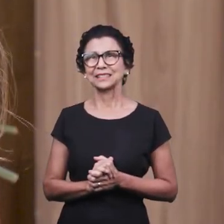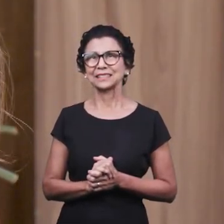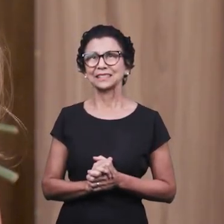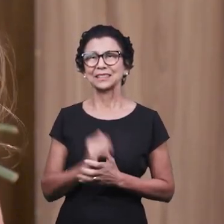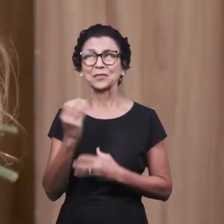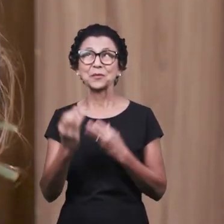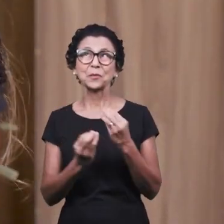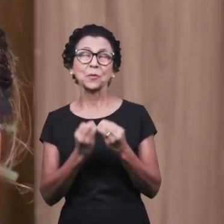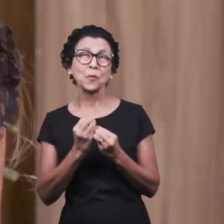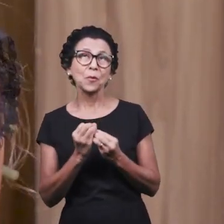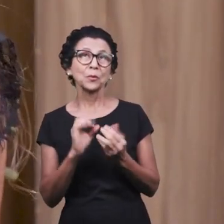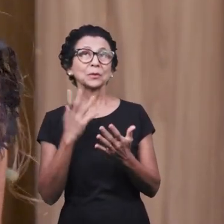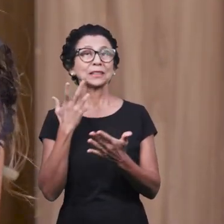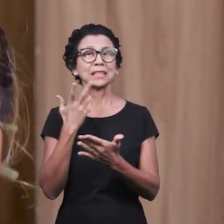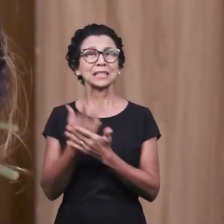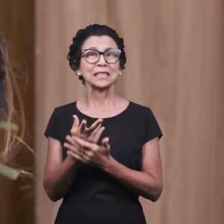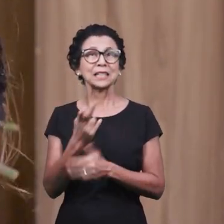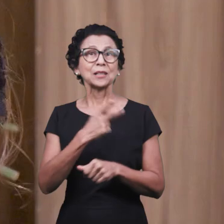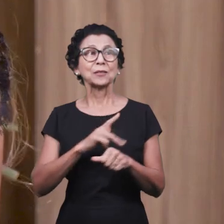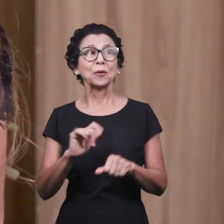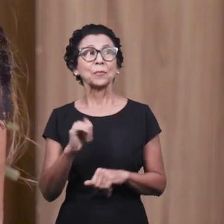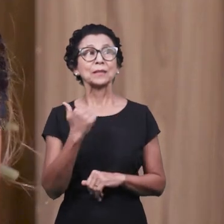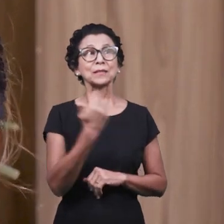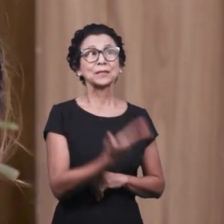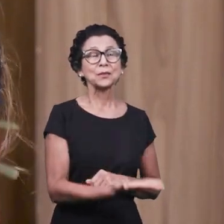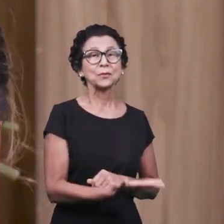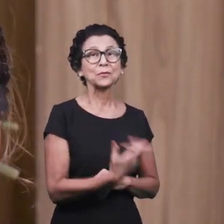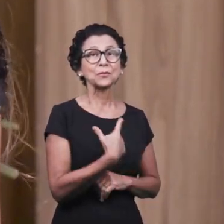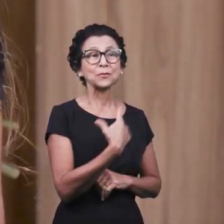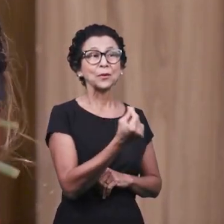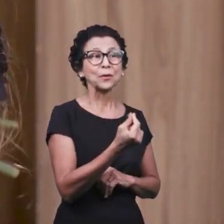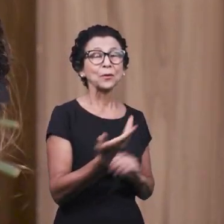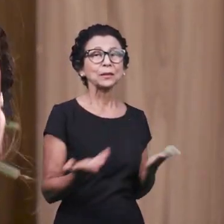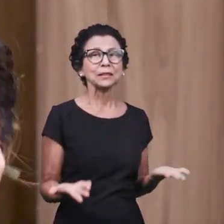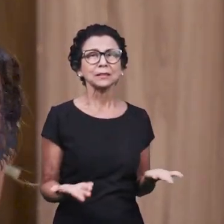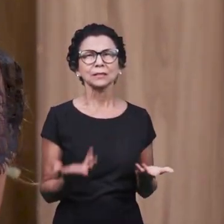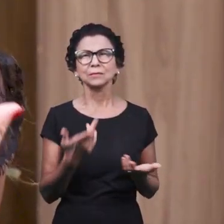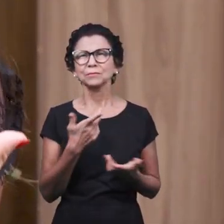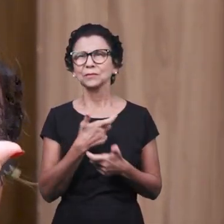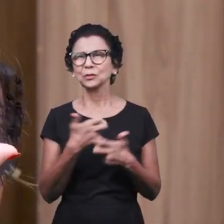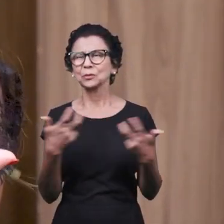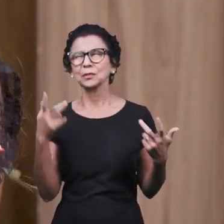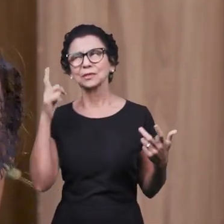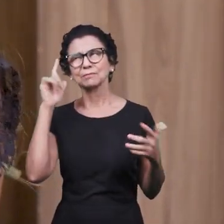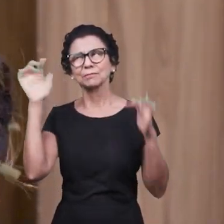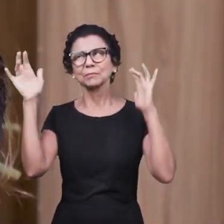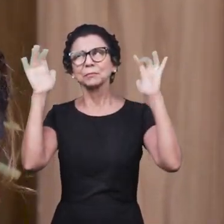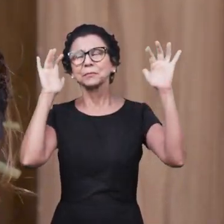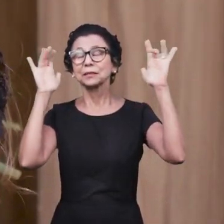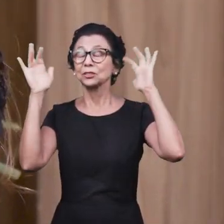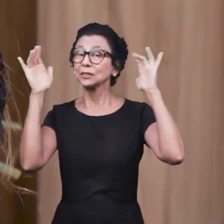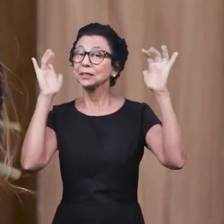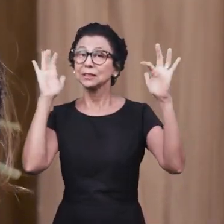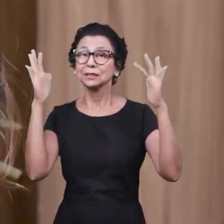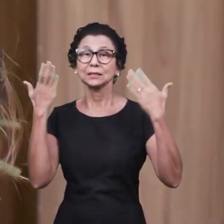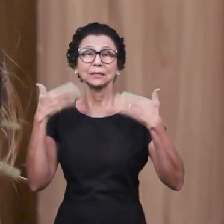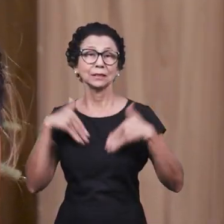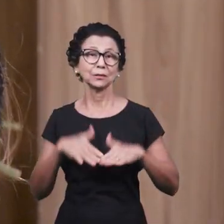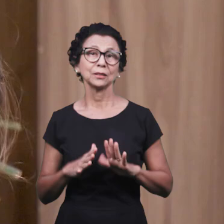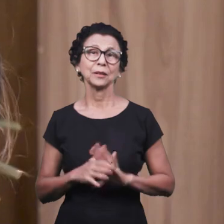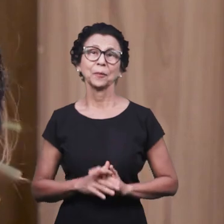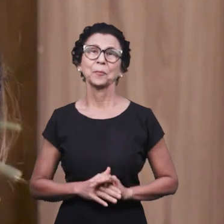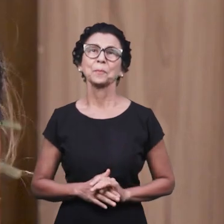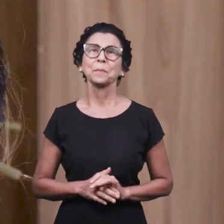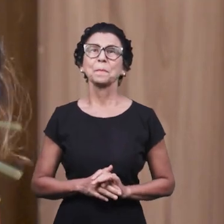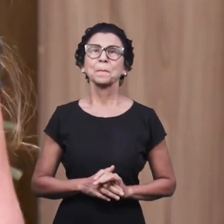Como que vai ser? O país que eu vou, como que isso vai acontecer. Então, são coisas que a gente fica imaginando na nossa cabeça, que são naturais, mas